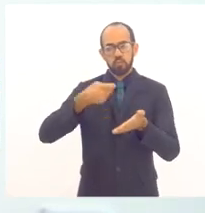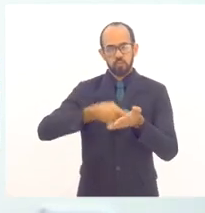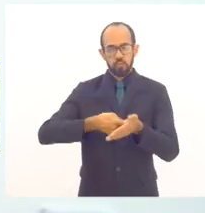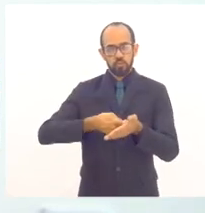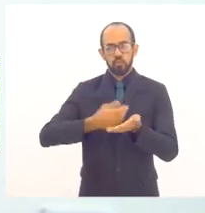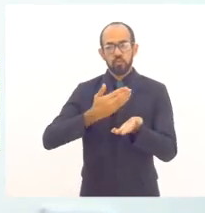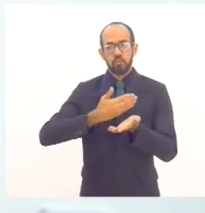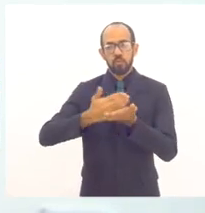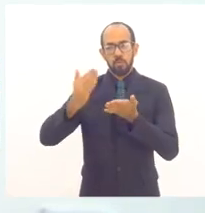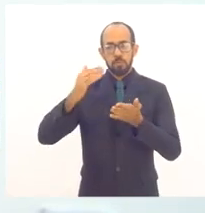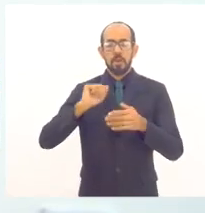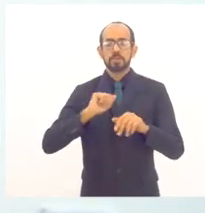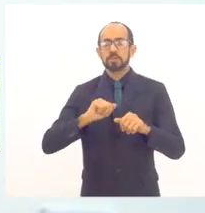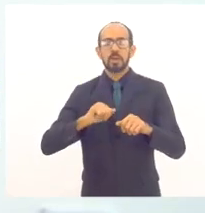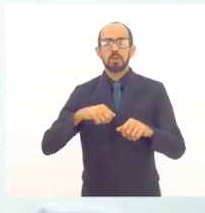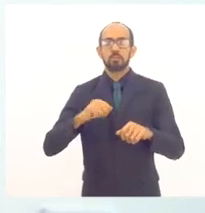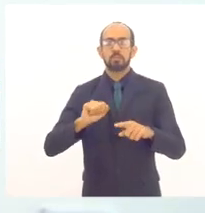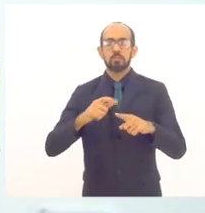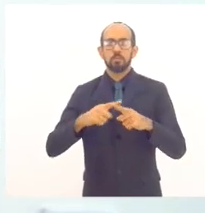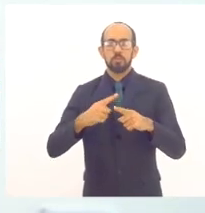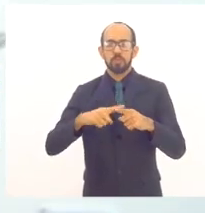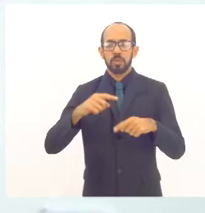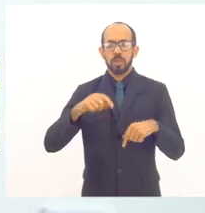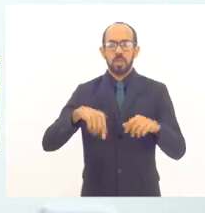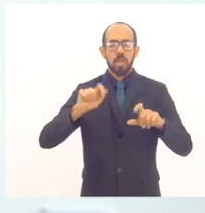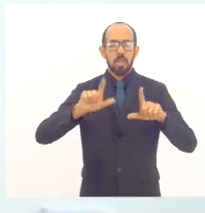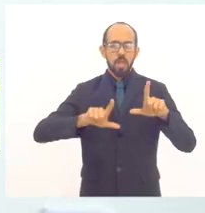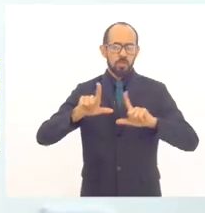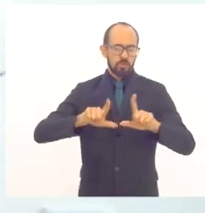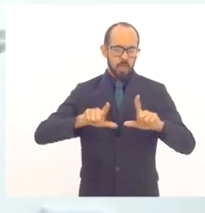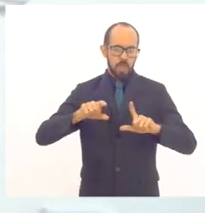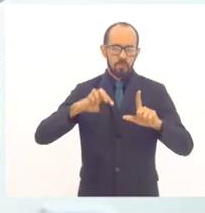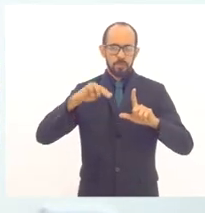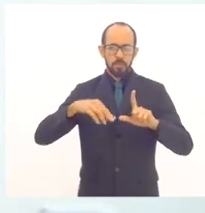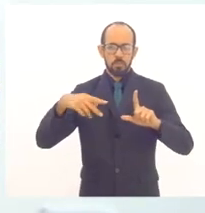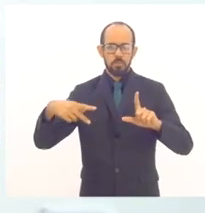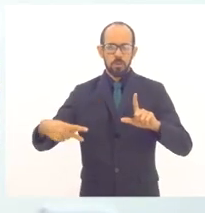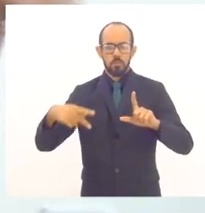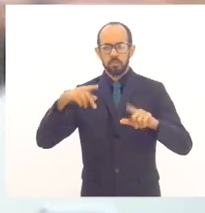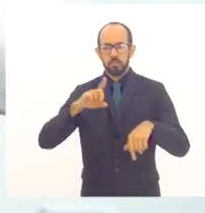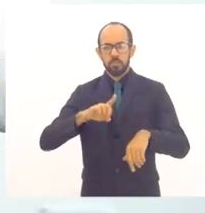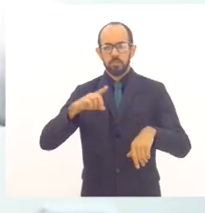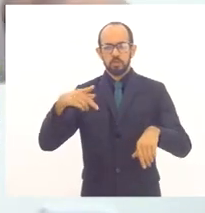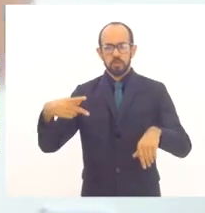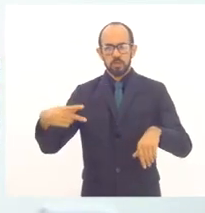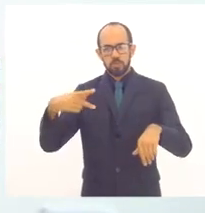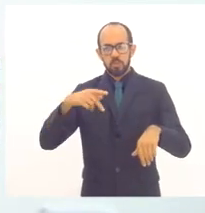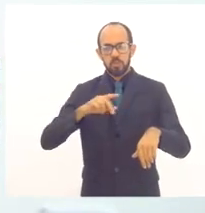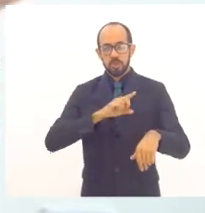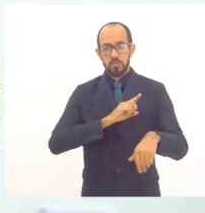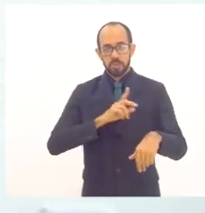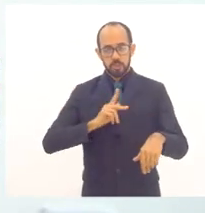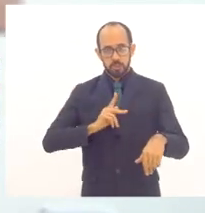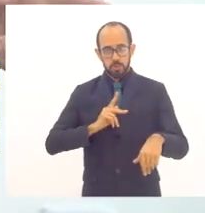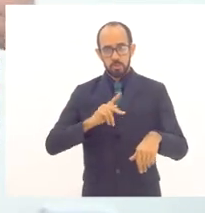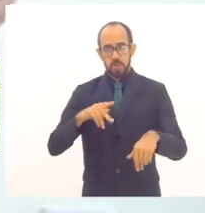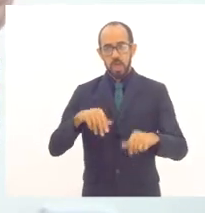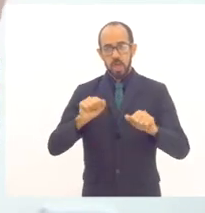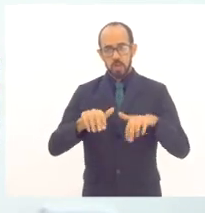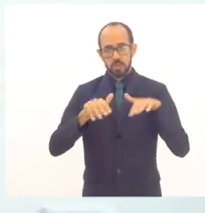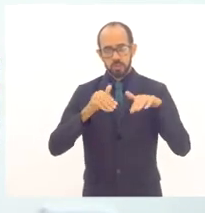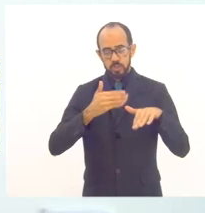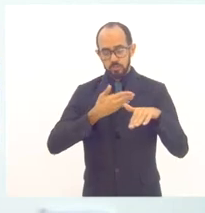Depois da gente ficar em cima, com mídia, Ministério Público, Defensoria, audiências públicas como